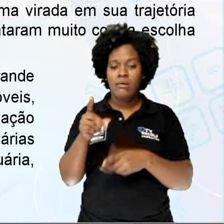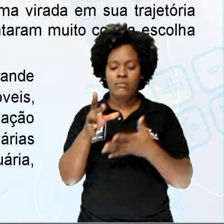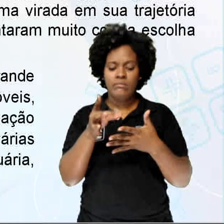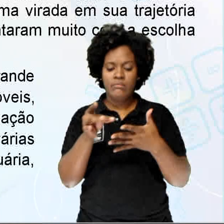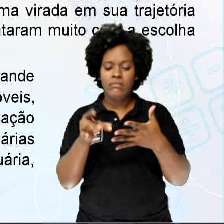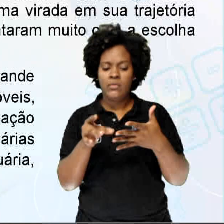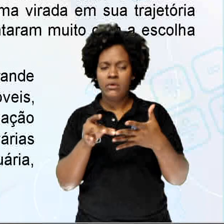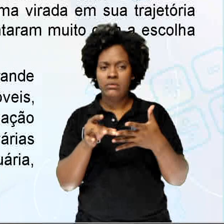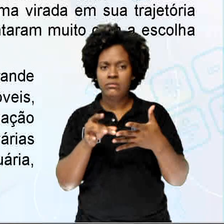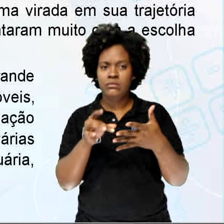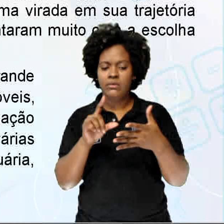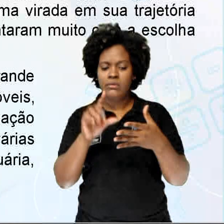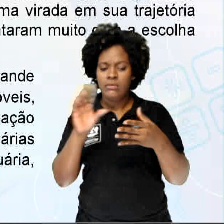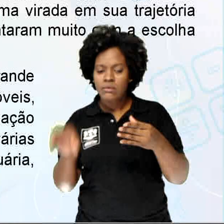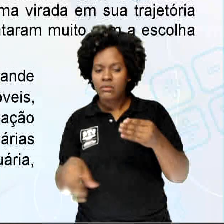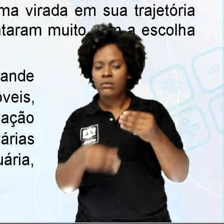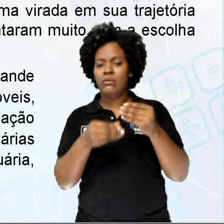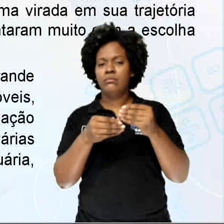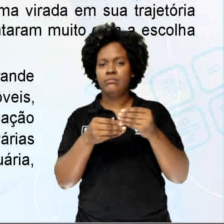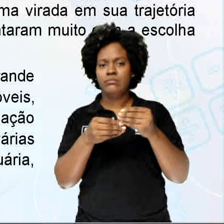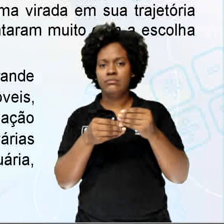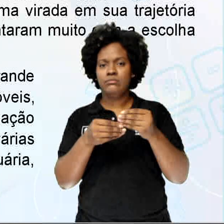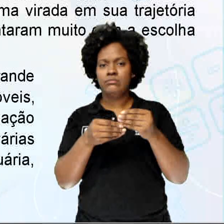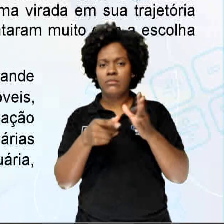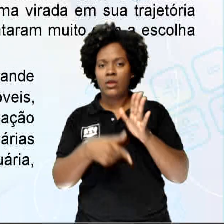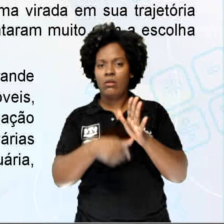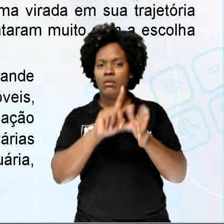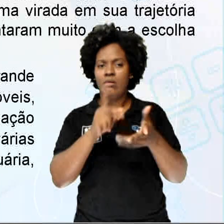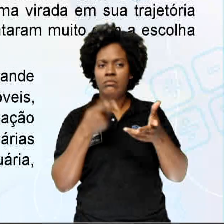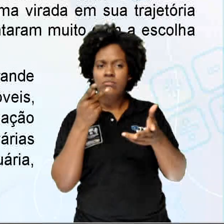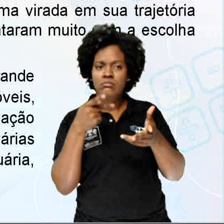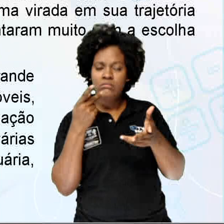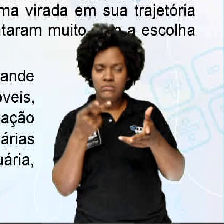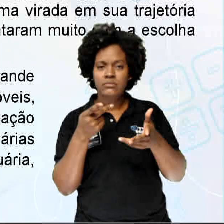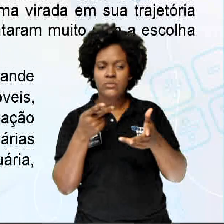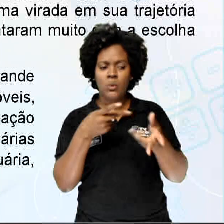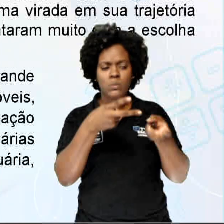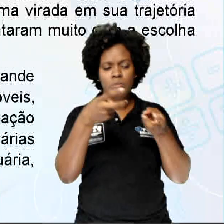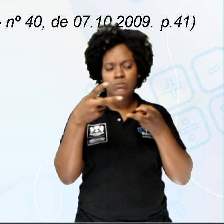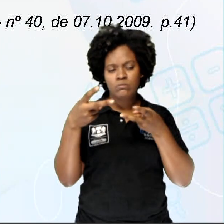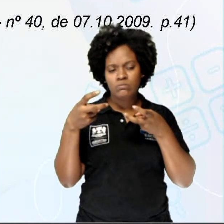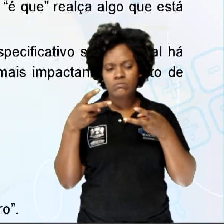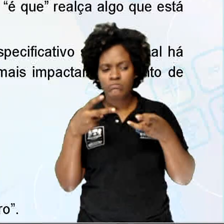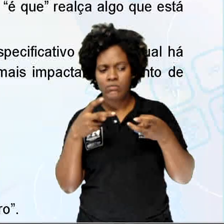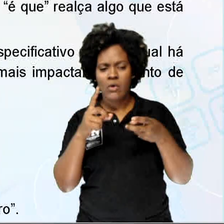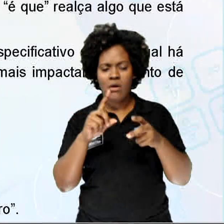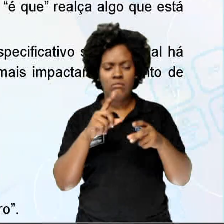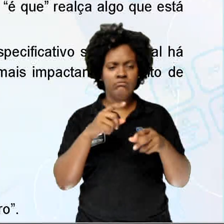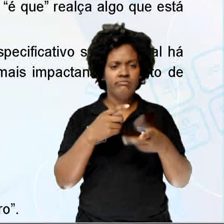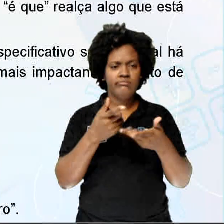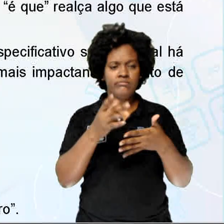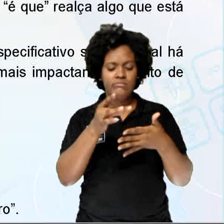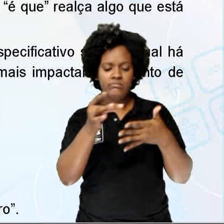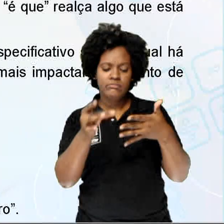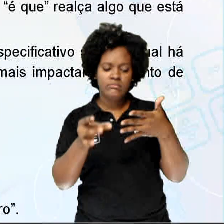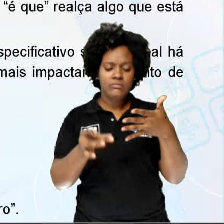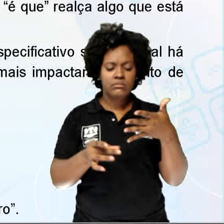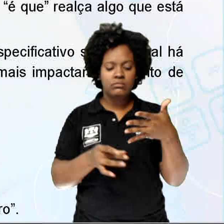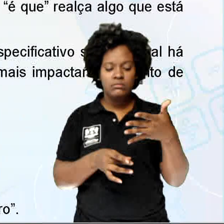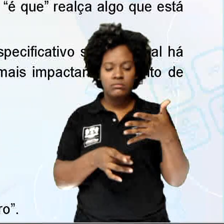recupera, né, o que foi dito anteriormente. E depois que a gente observa também As outras passagens, que são